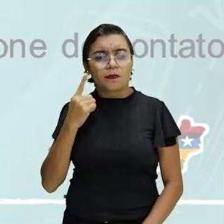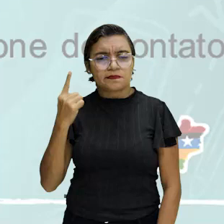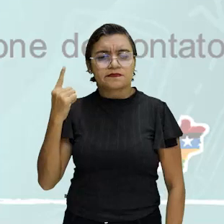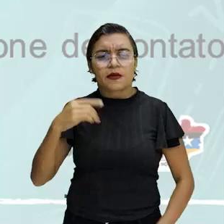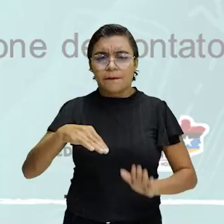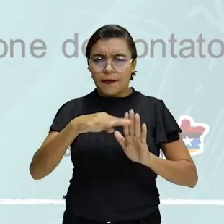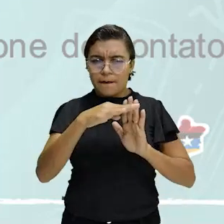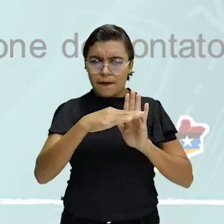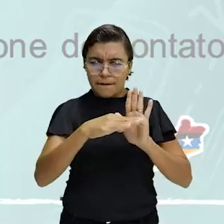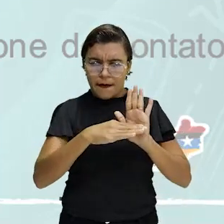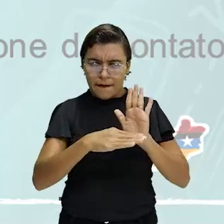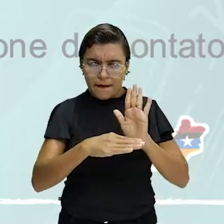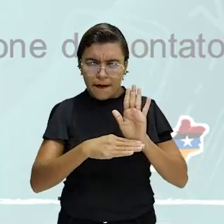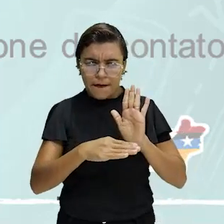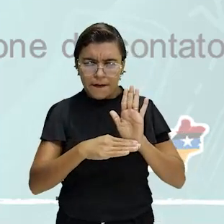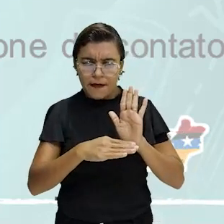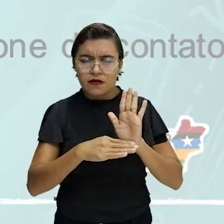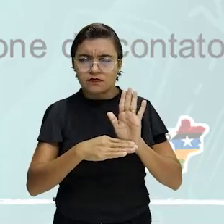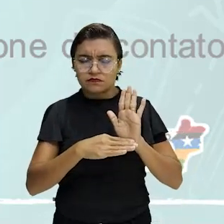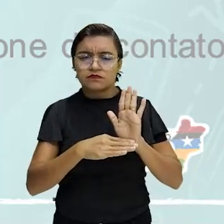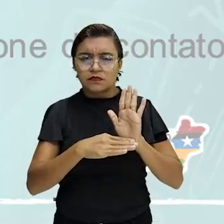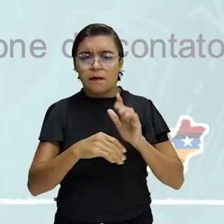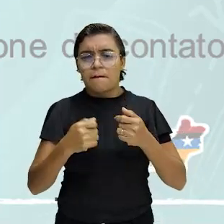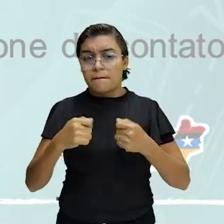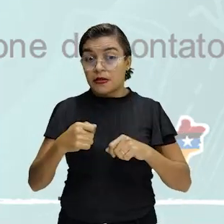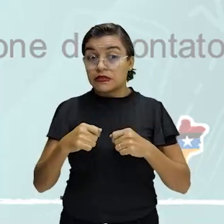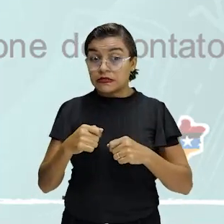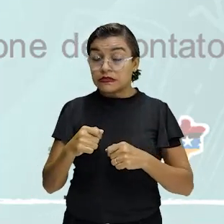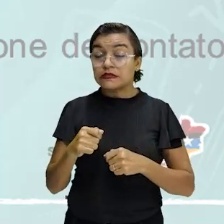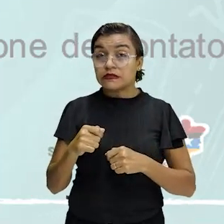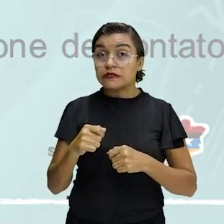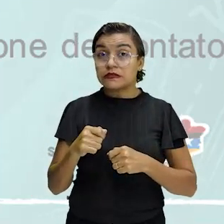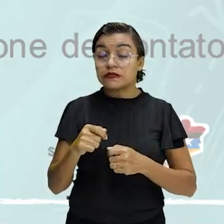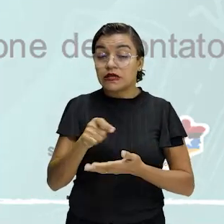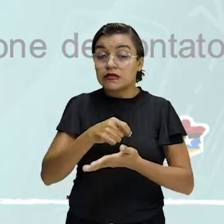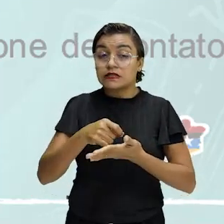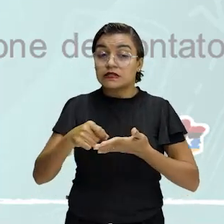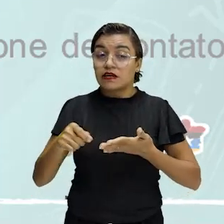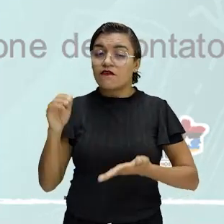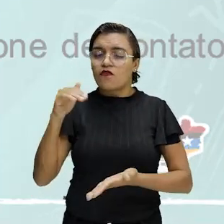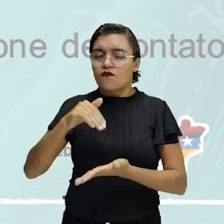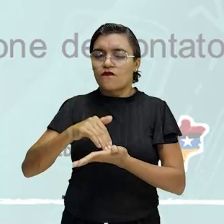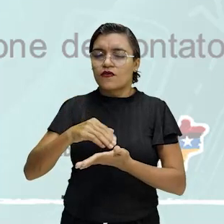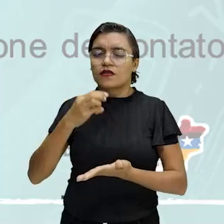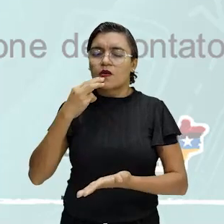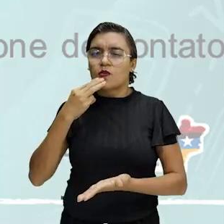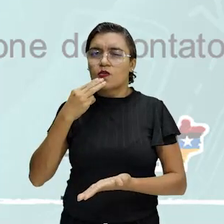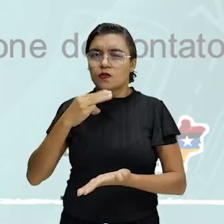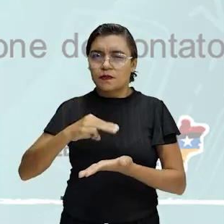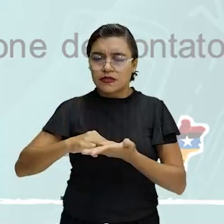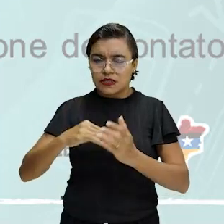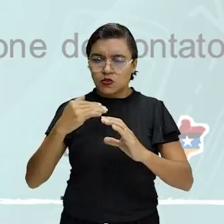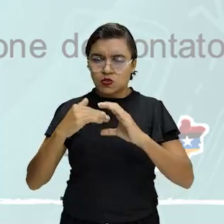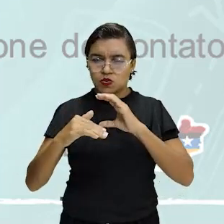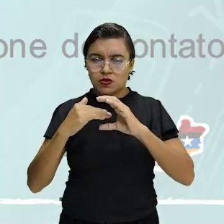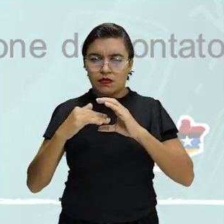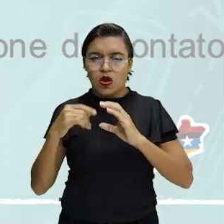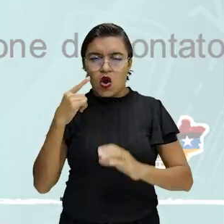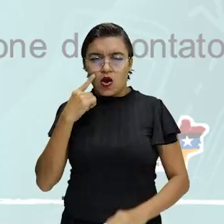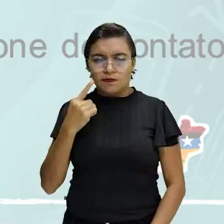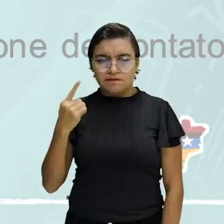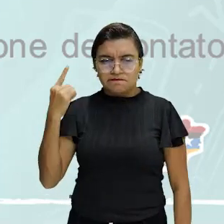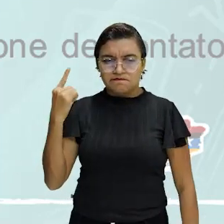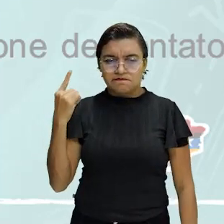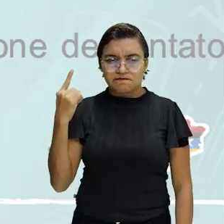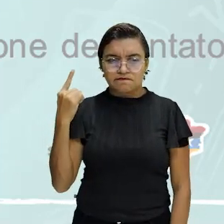grata, cordialmente, aguardo seu feedback, grato pela atenção, fico à disposição para maiores esclarecimentos.